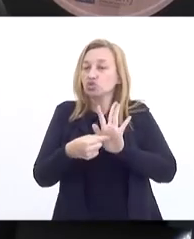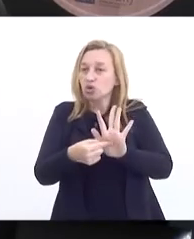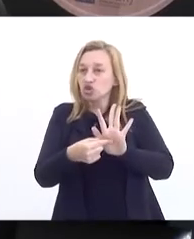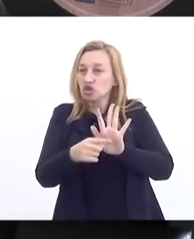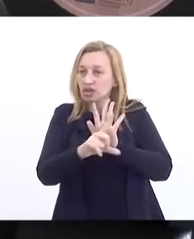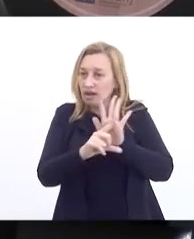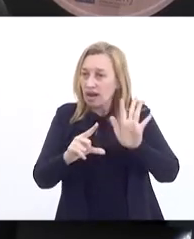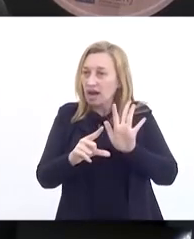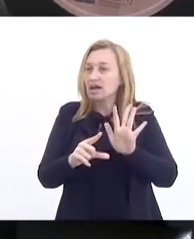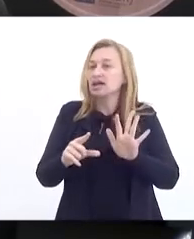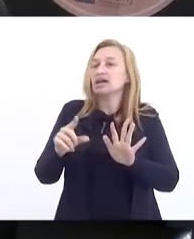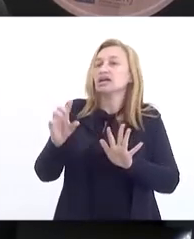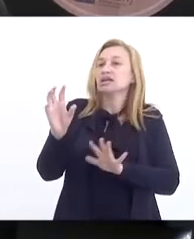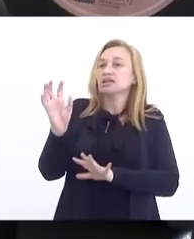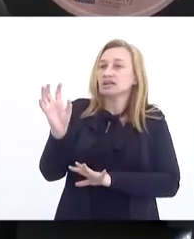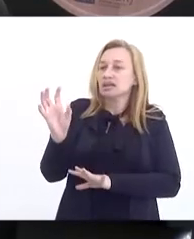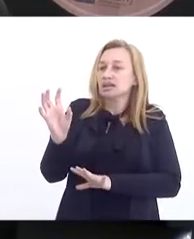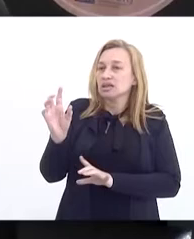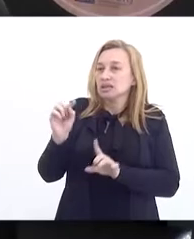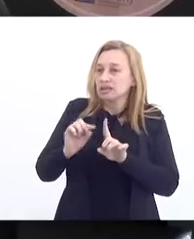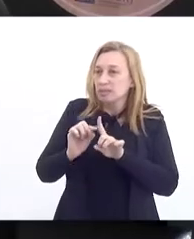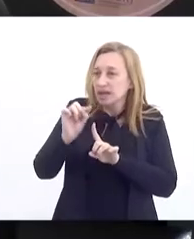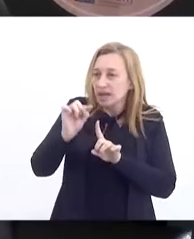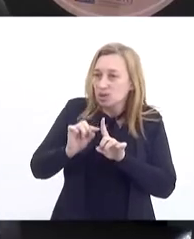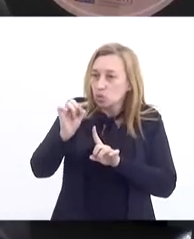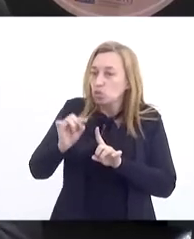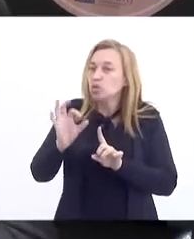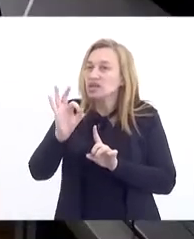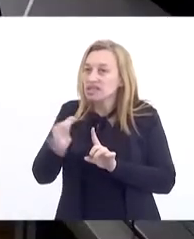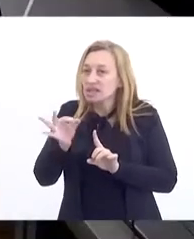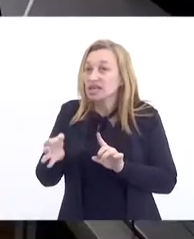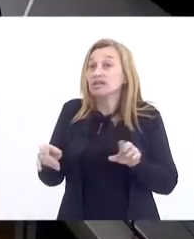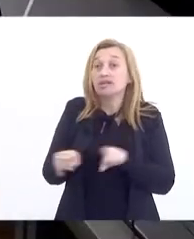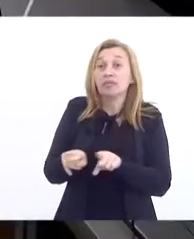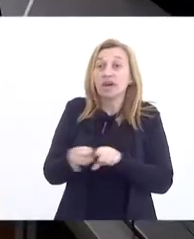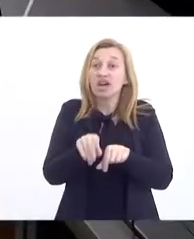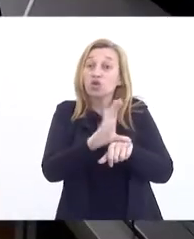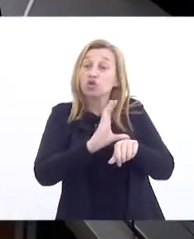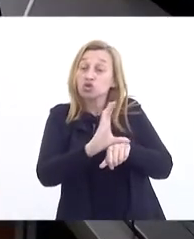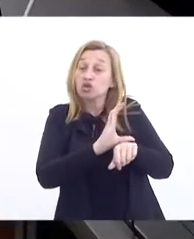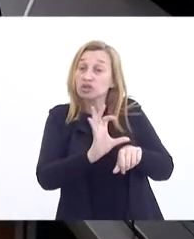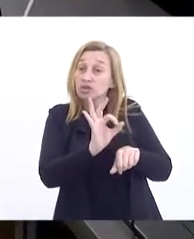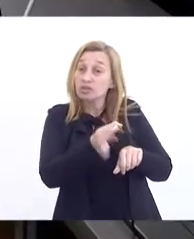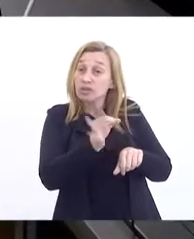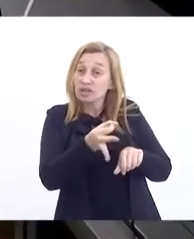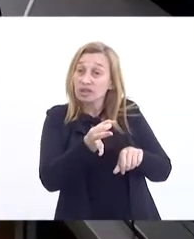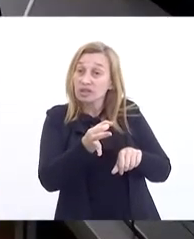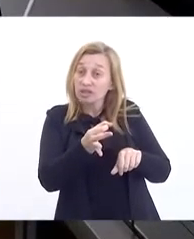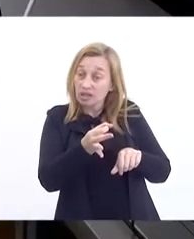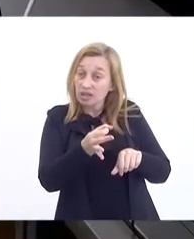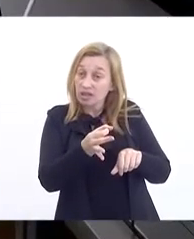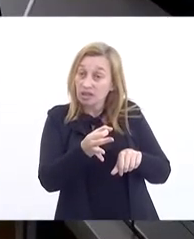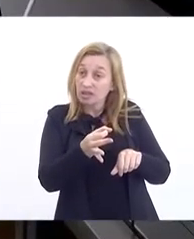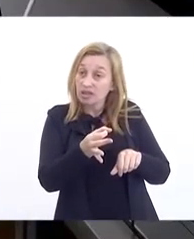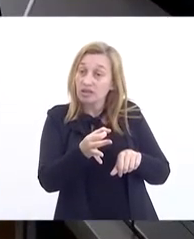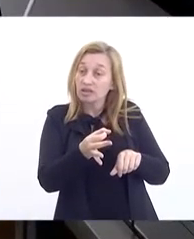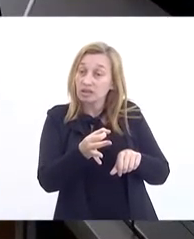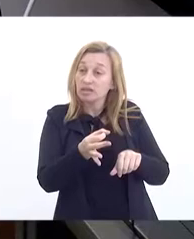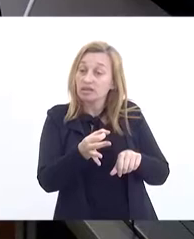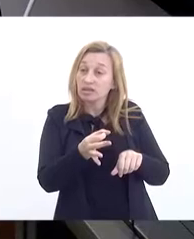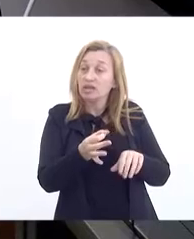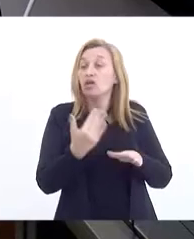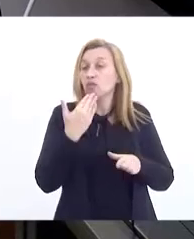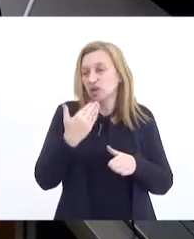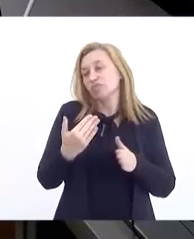a uma temperatura tanto. E a Constituição, mais, a Constituição ainda tem um princípio, né? Princípio da razoabilidade. É isso. Eu vou